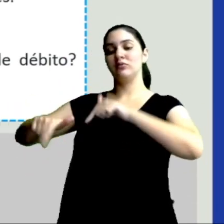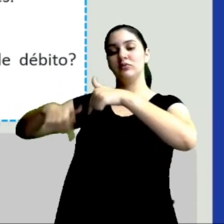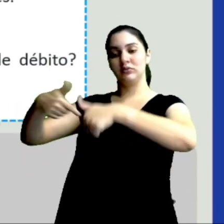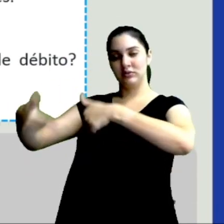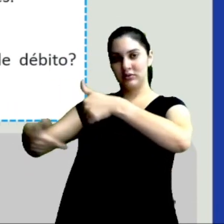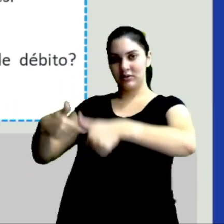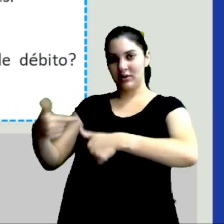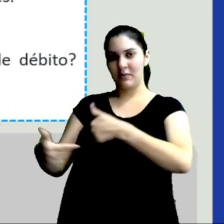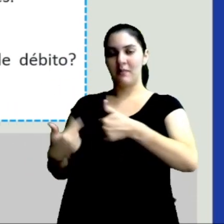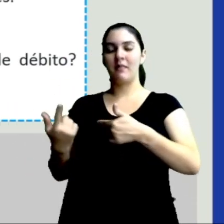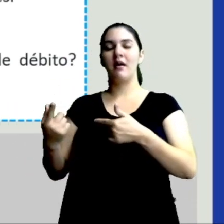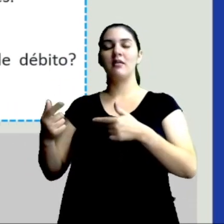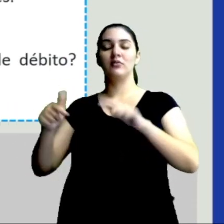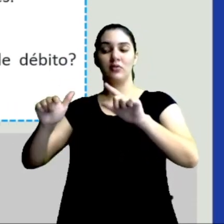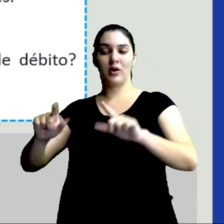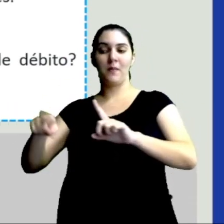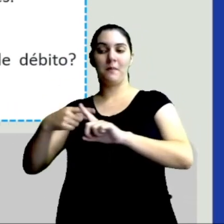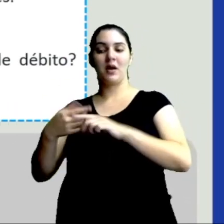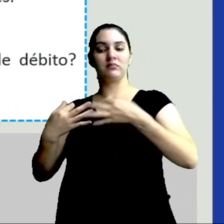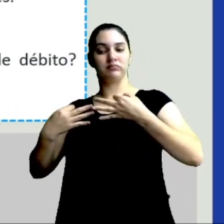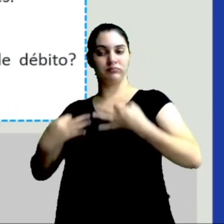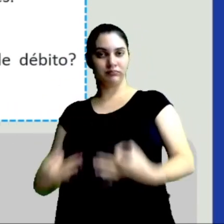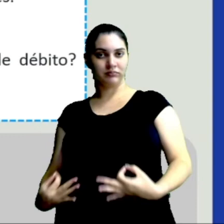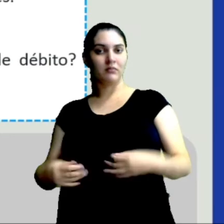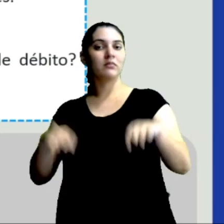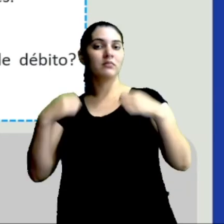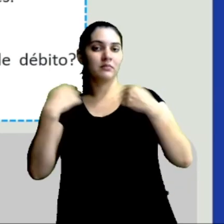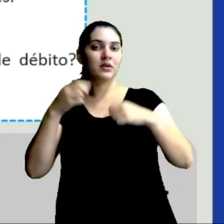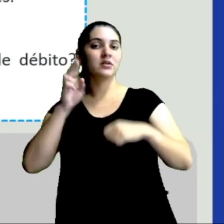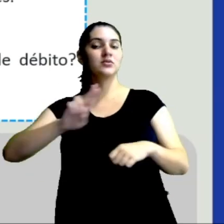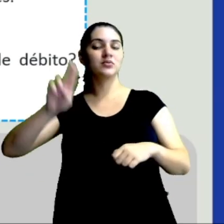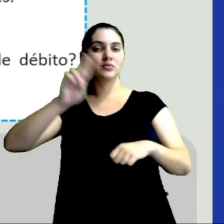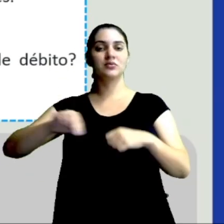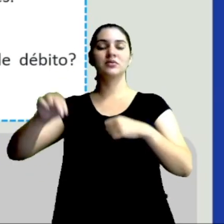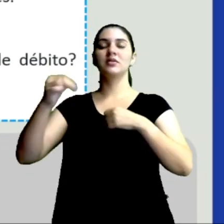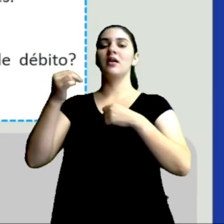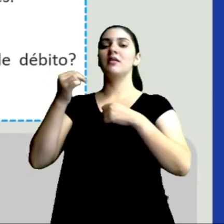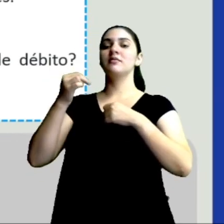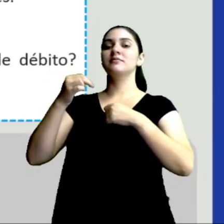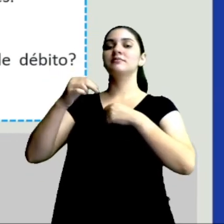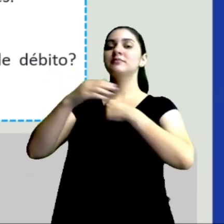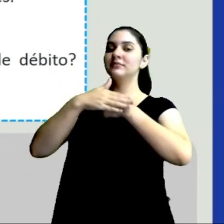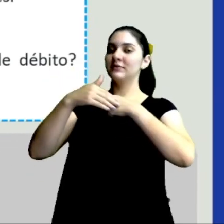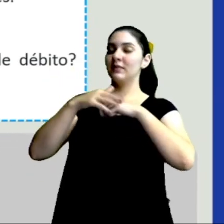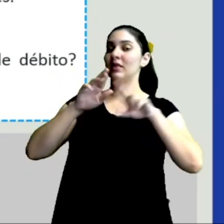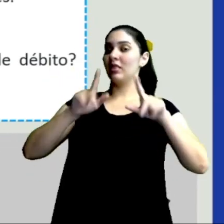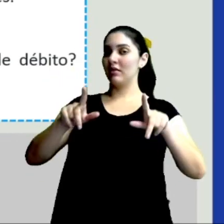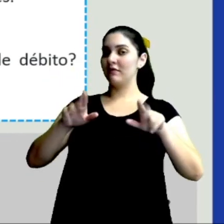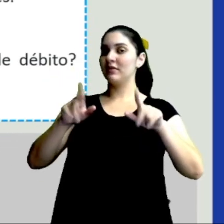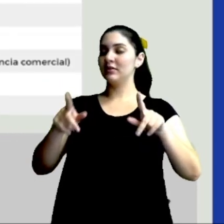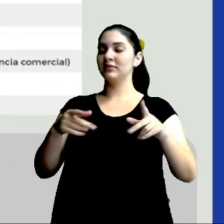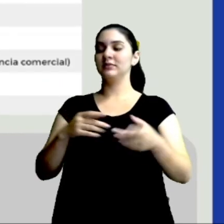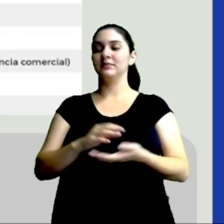num ambiente mais formal, tenho que utilizar aí esses tratamentos diferenciados.